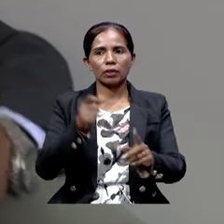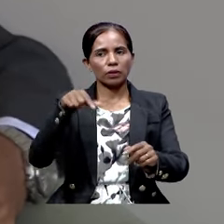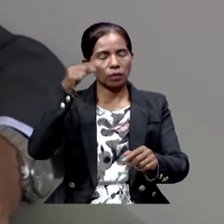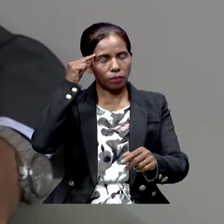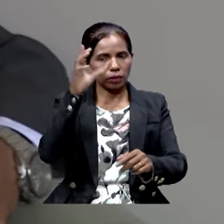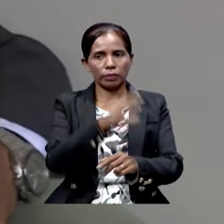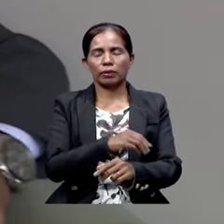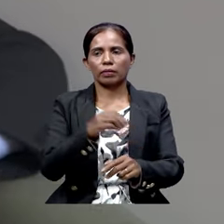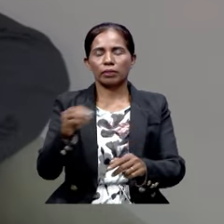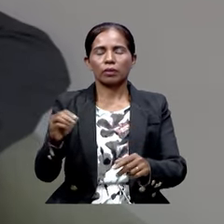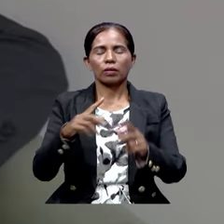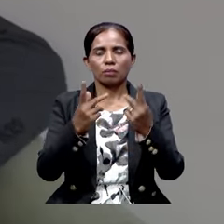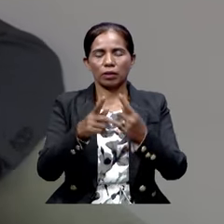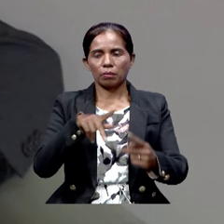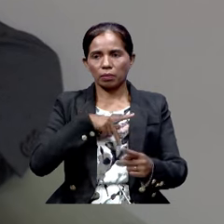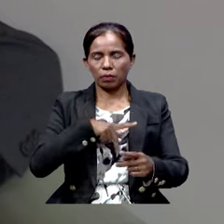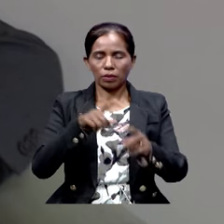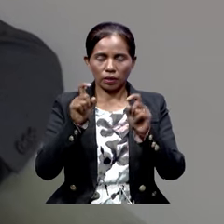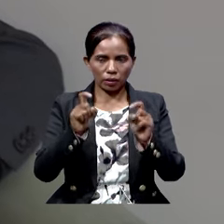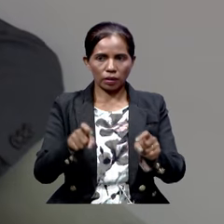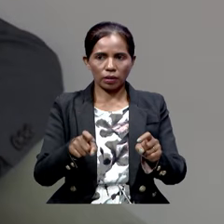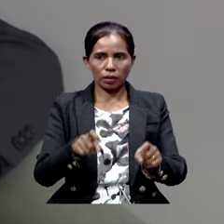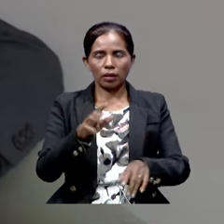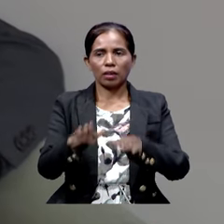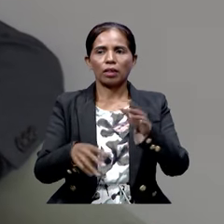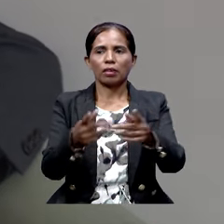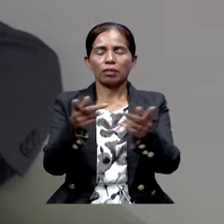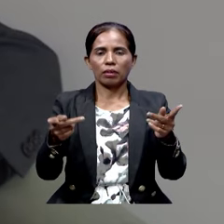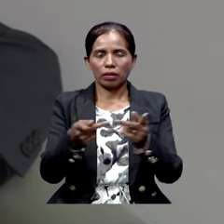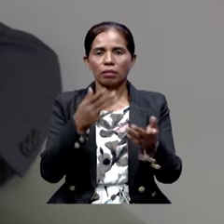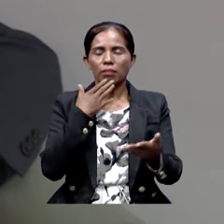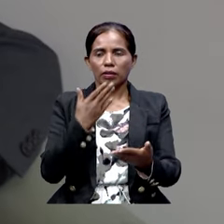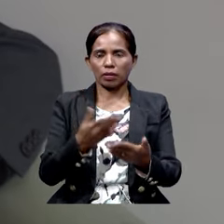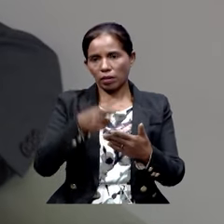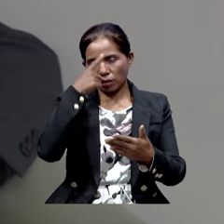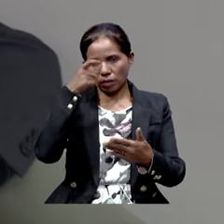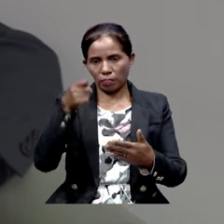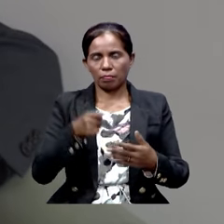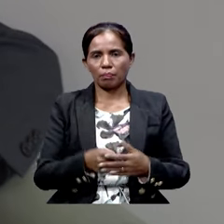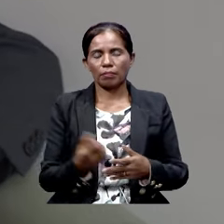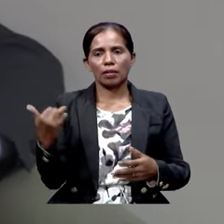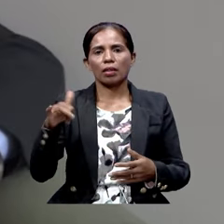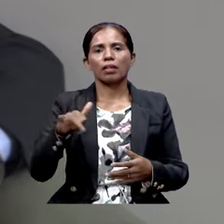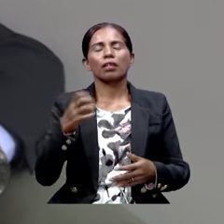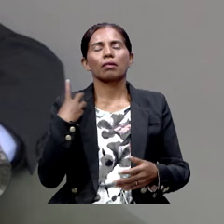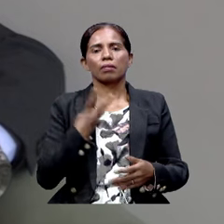nomos sektor privado ne tengki lau ia ambitu de kebalansu. Tamba ita kolia kona